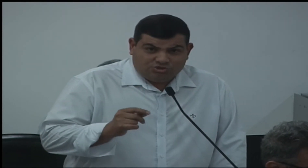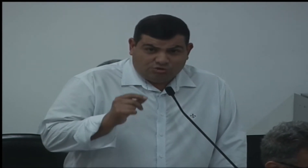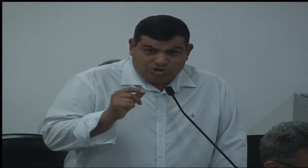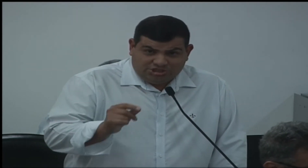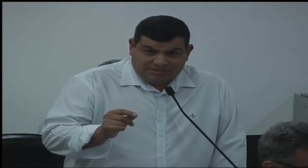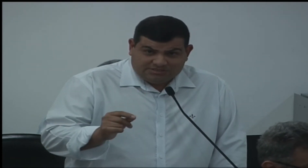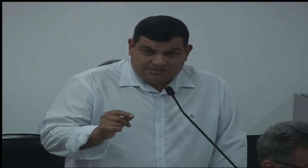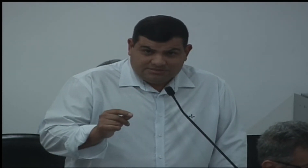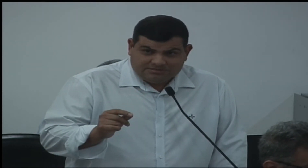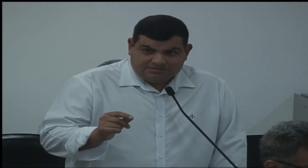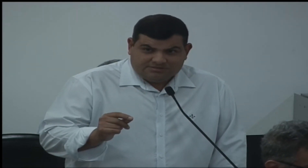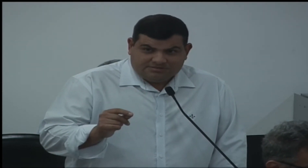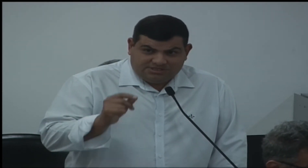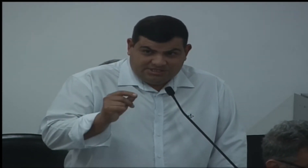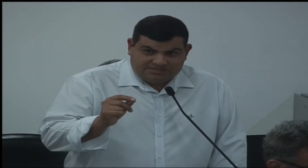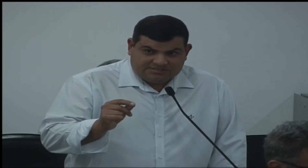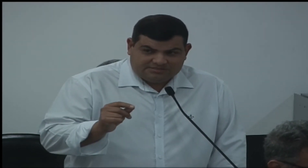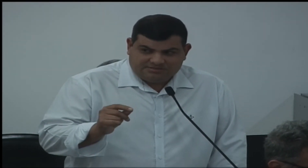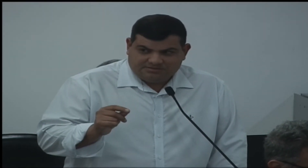18 dias.